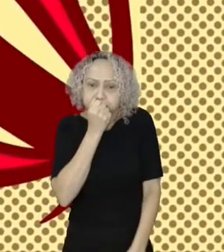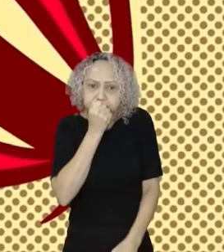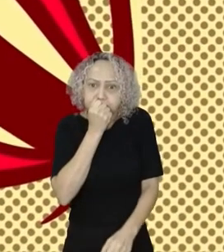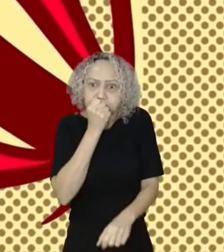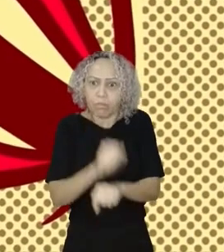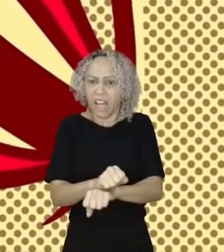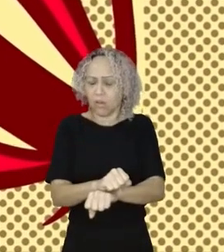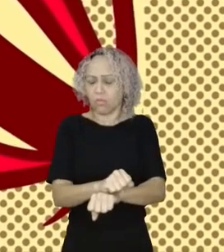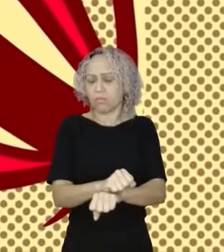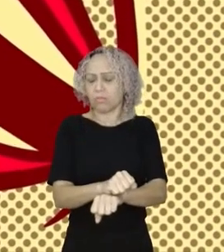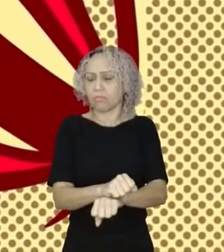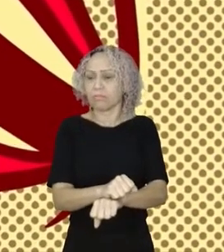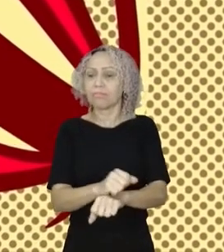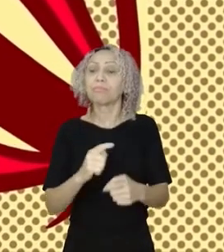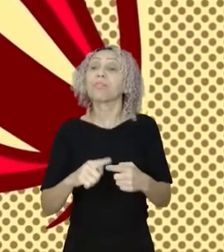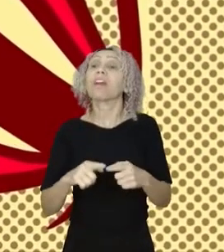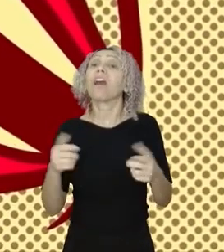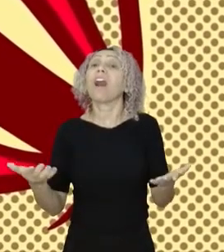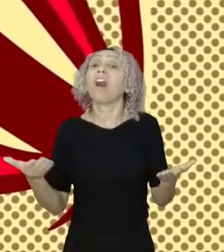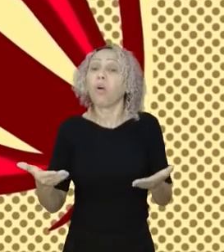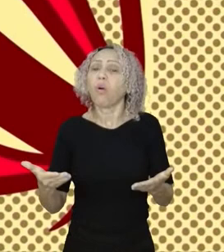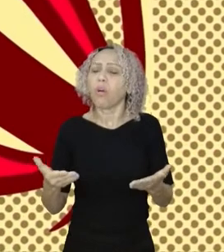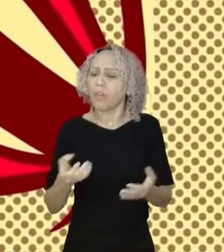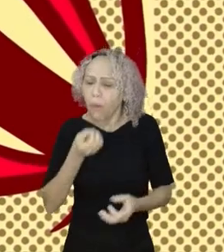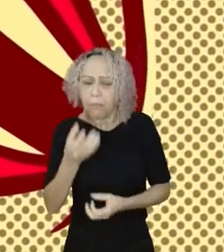agora eu vou falar.